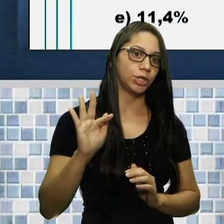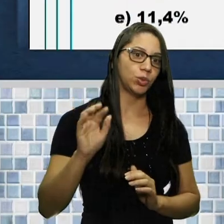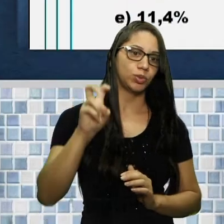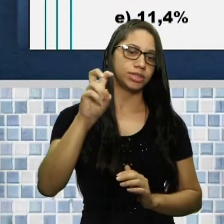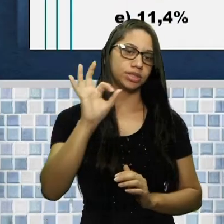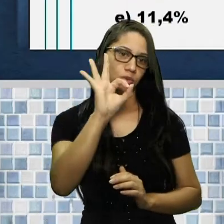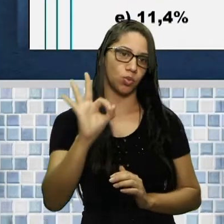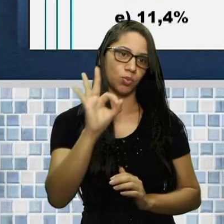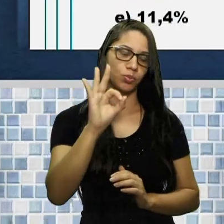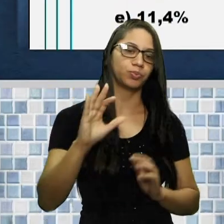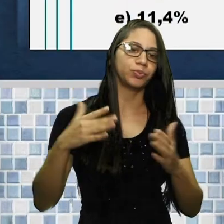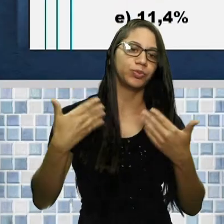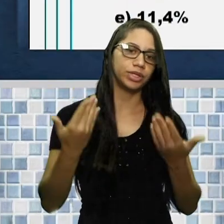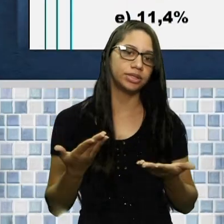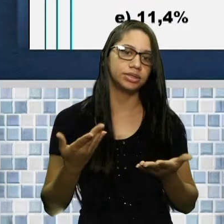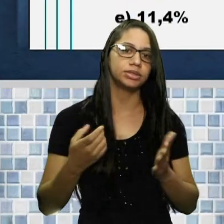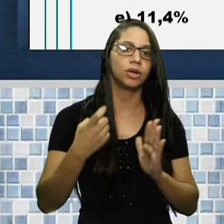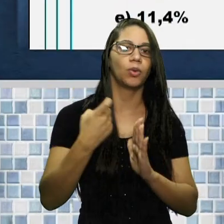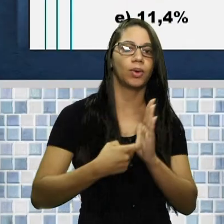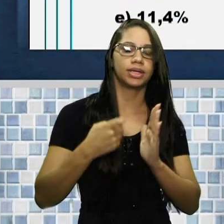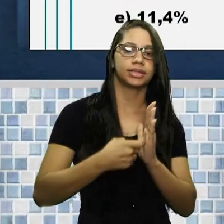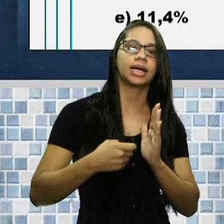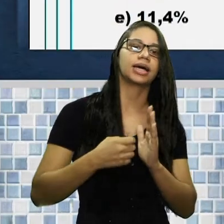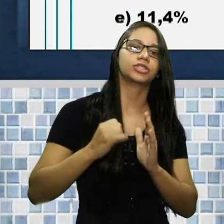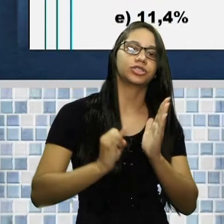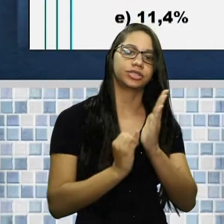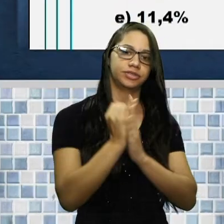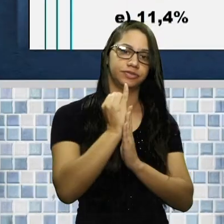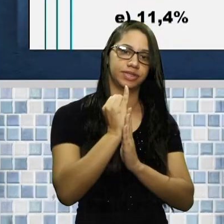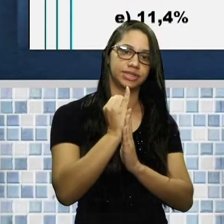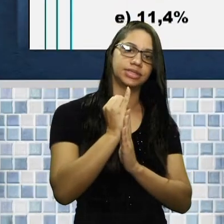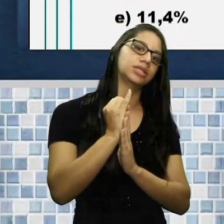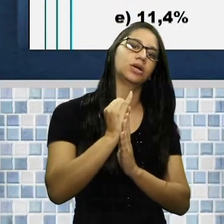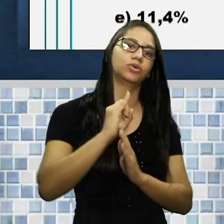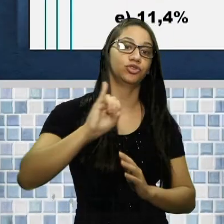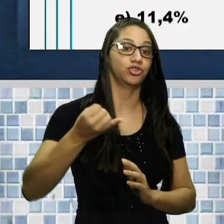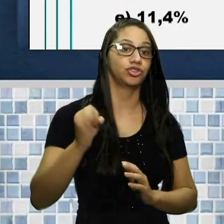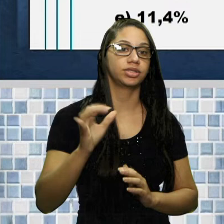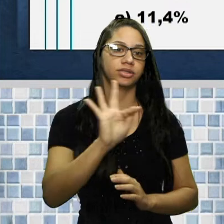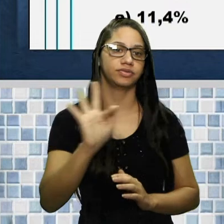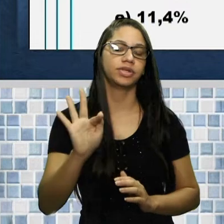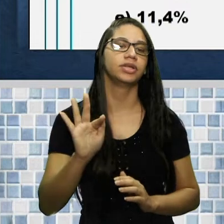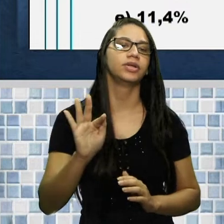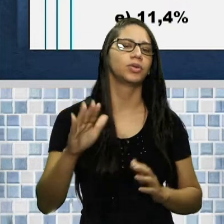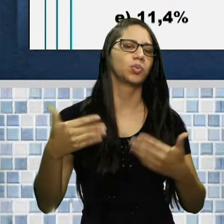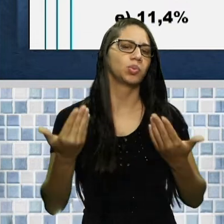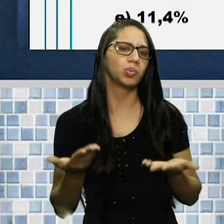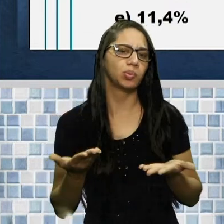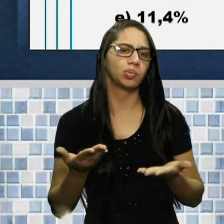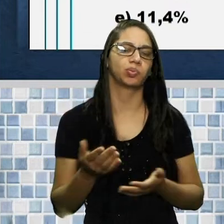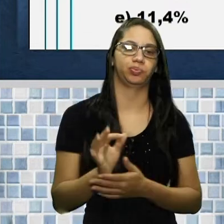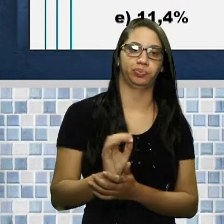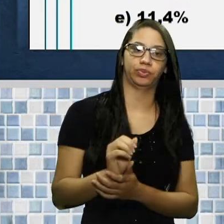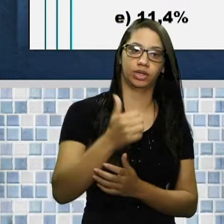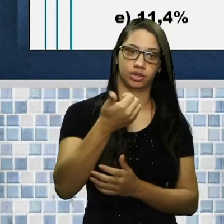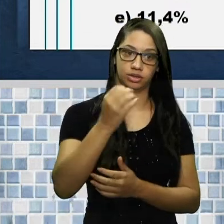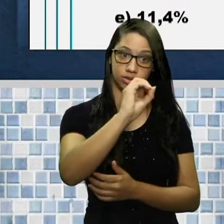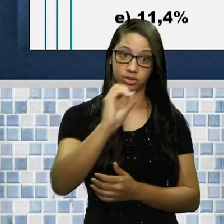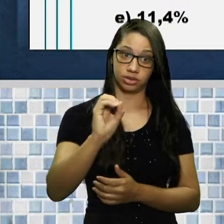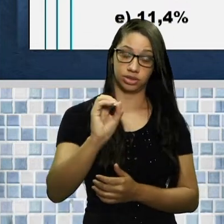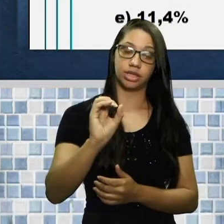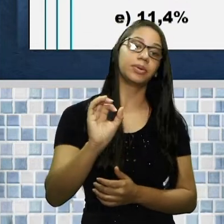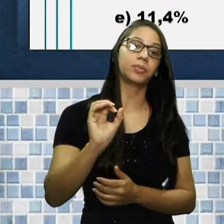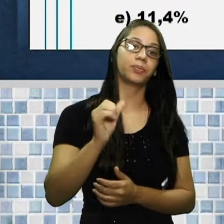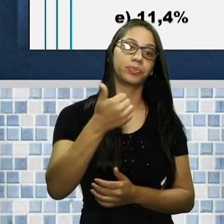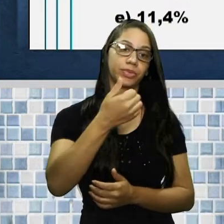a taxa de inflação no bimestre janeiro-fevereiro é de... Então vamos lá. Primeiramente vou pegar o 6% e vou somar